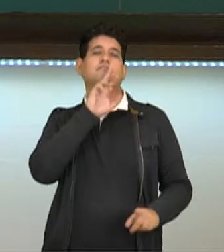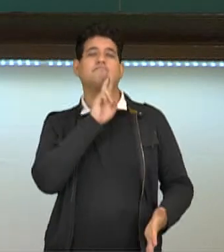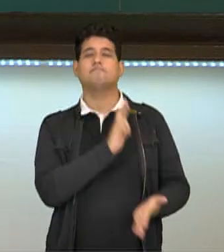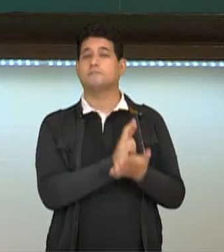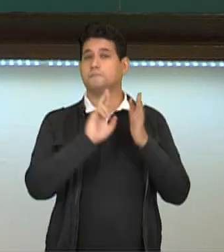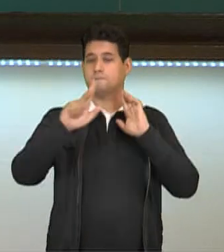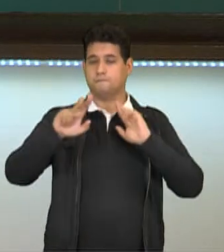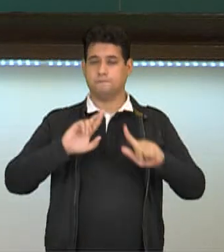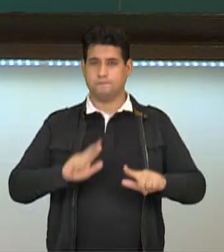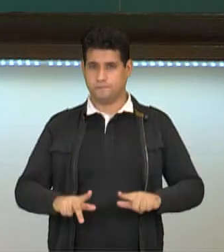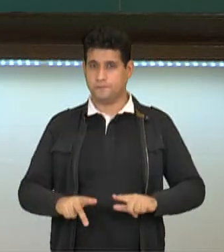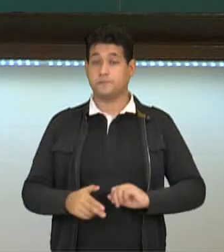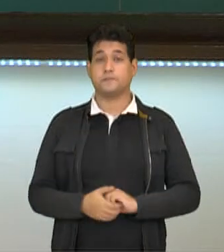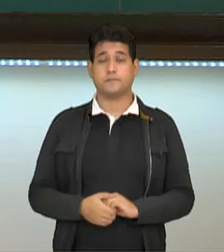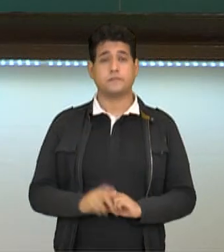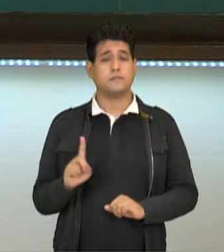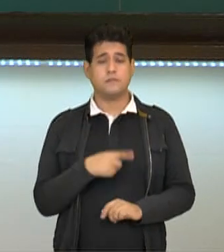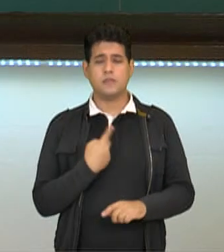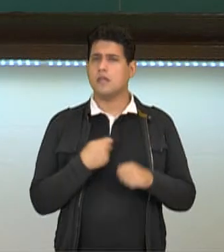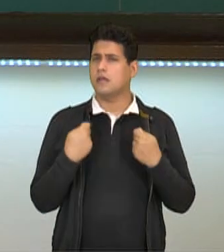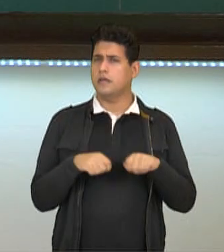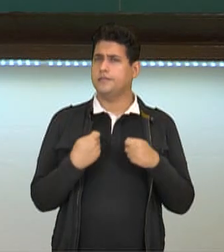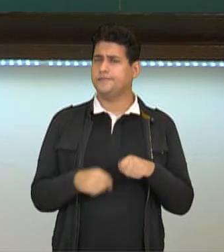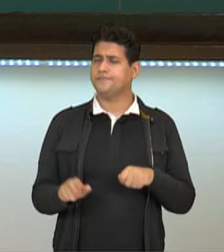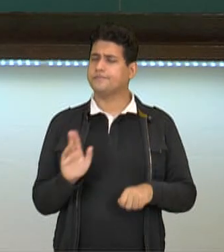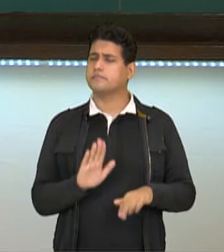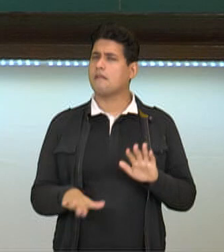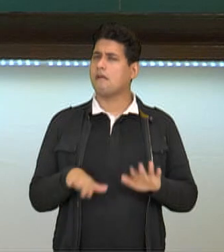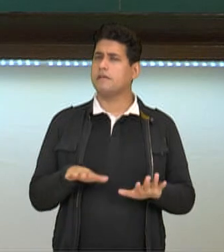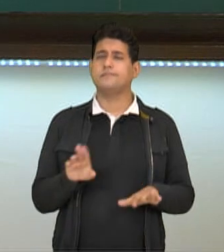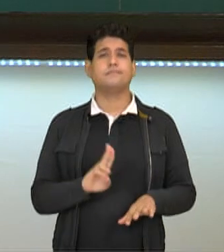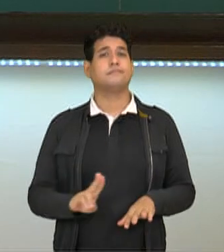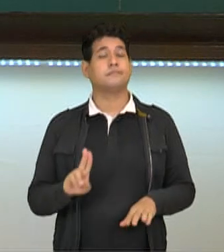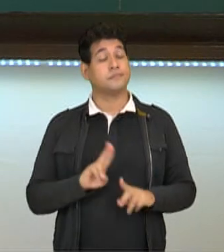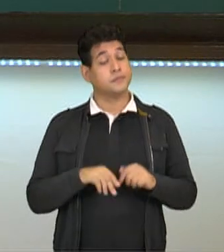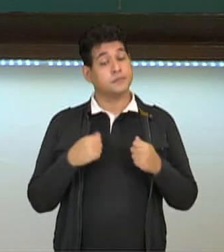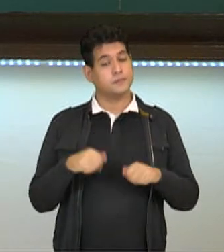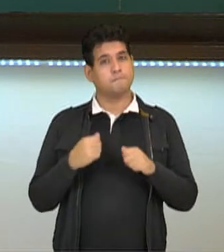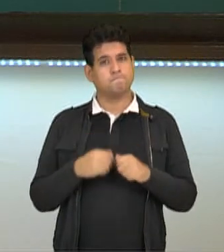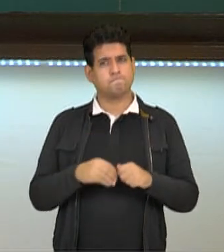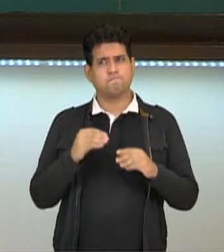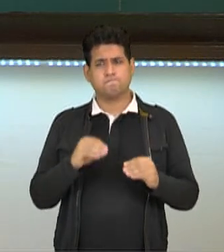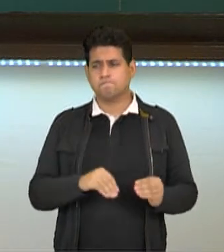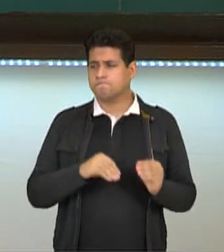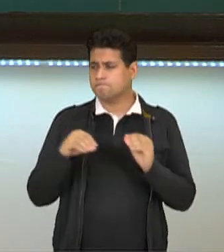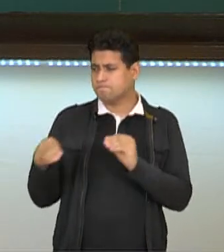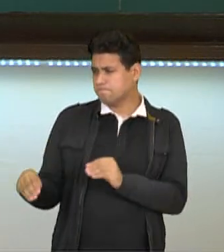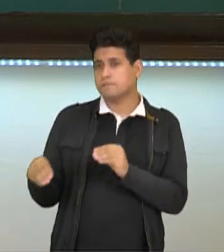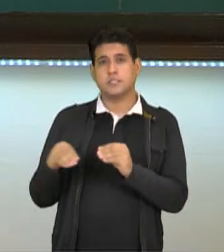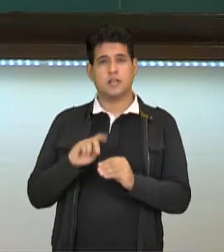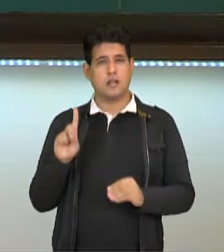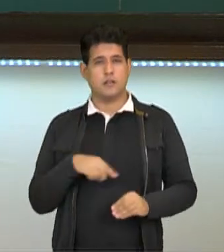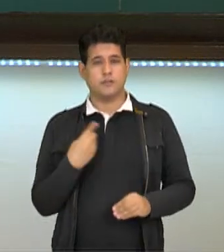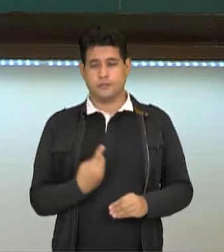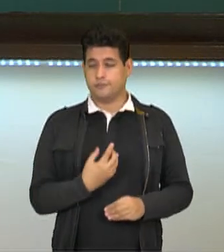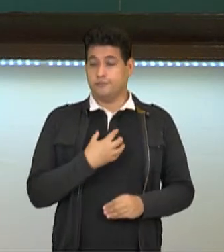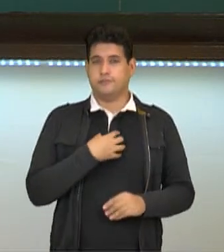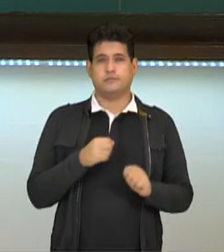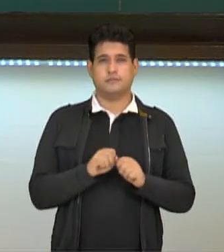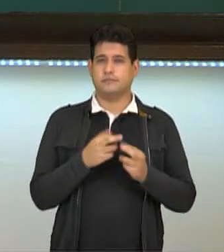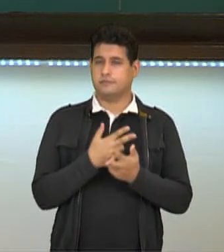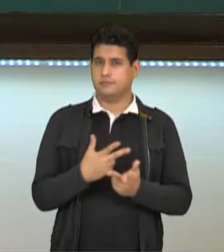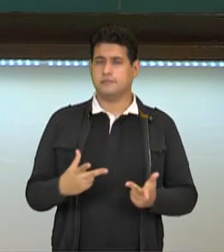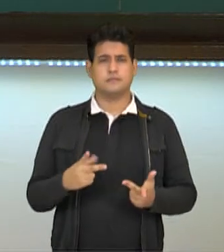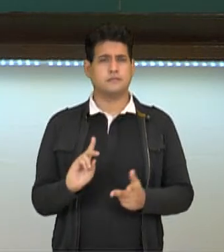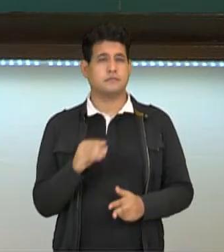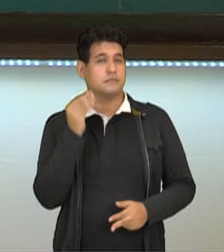resultados diferentes. Então nós precisamos às vezes, né, dar um passo à frente, mudar a nossa maneira de fazer as coisas